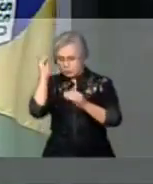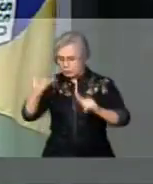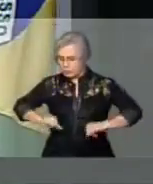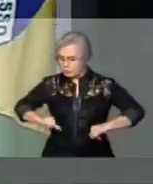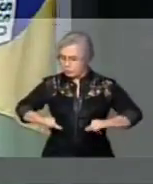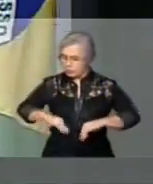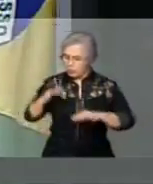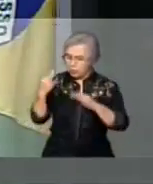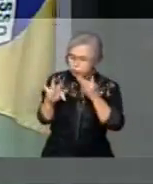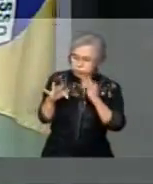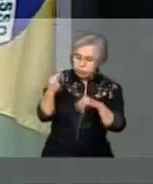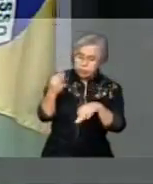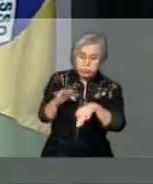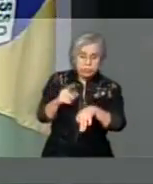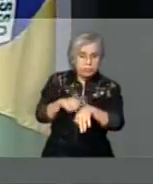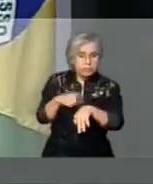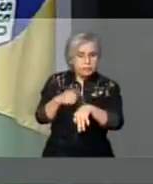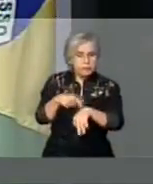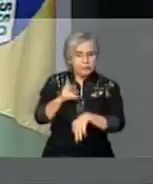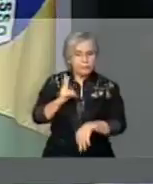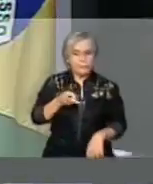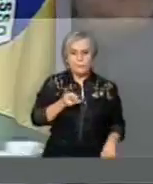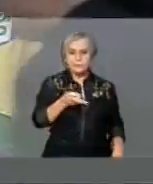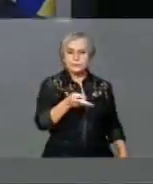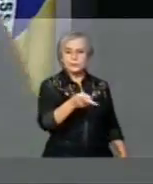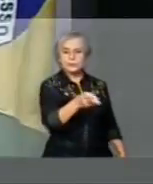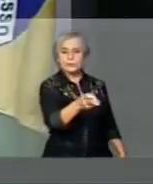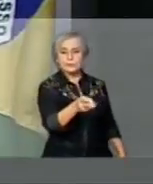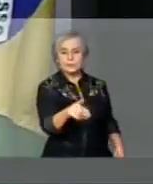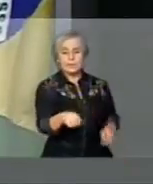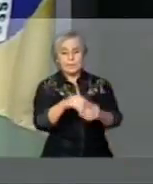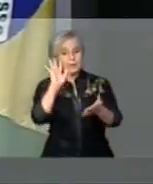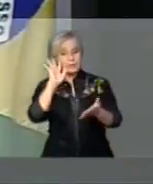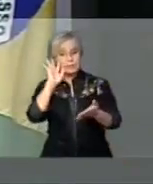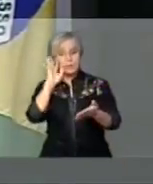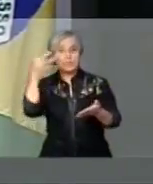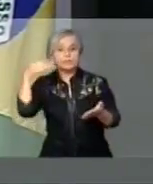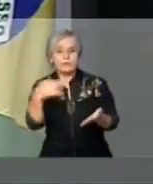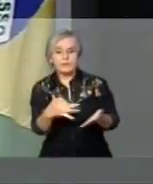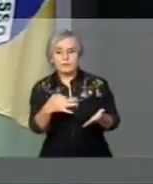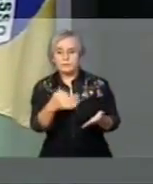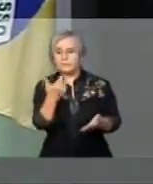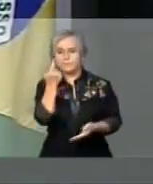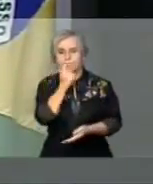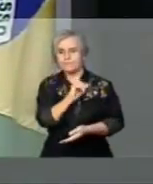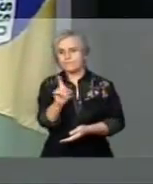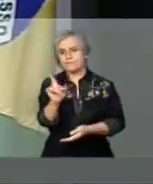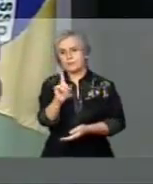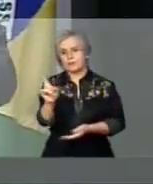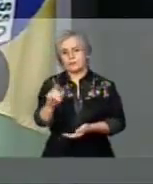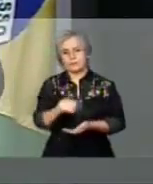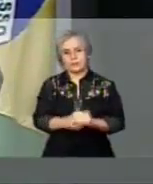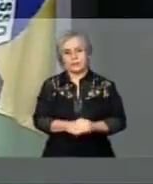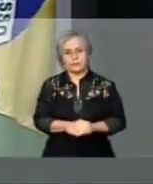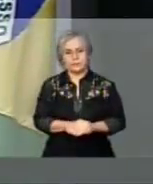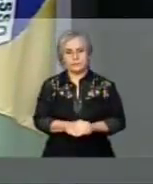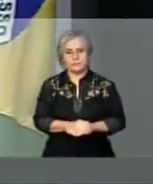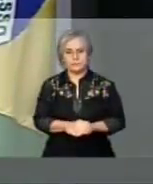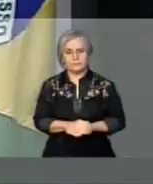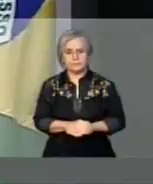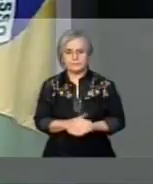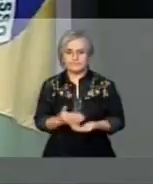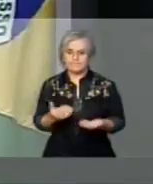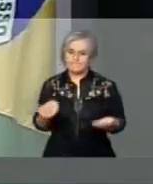tem tempo, essa dor é inexorável, não tem como reparar, inclusive, alguns dos prejuízos já causados, mas,